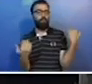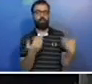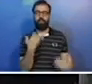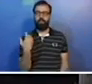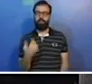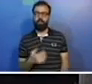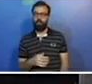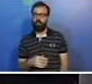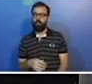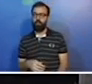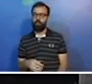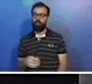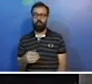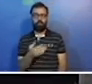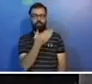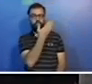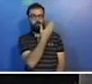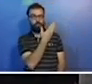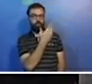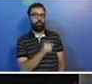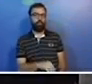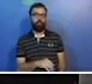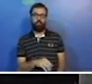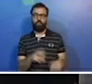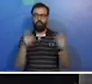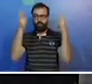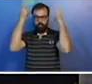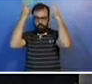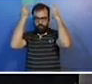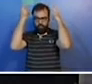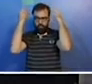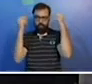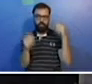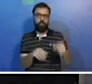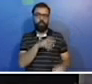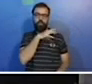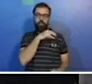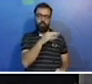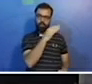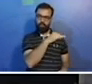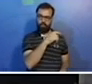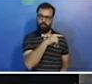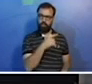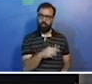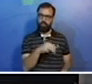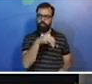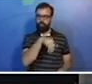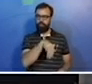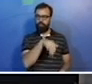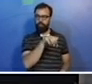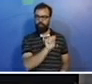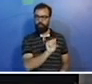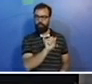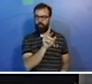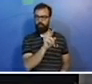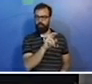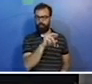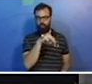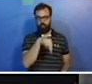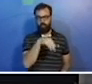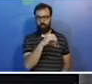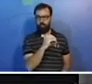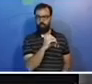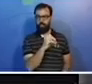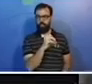Para quem não sabe, aqui nós temos o coelhinho e a marmota, tá? É esse